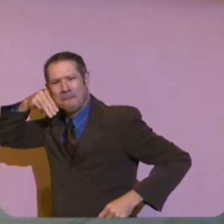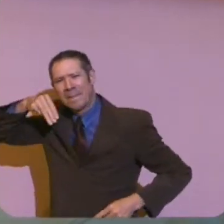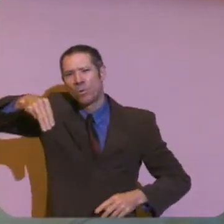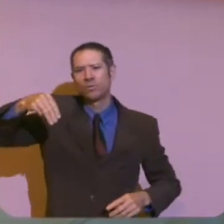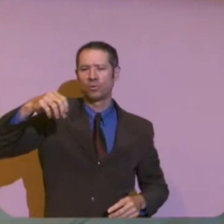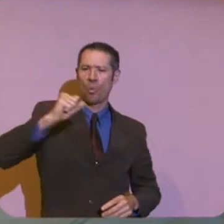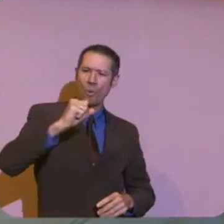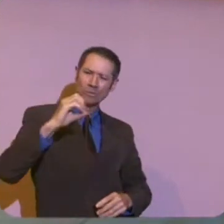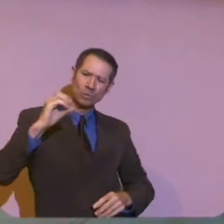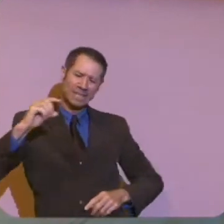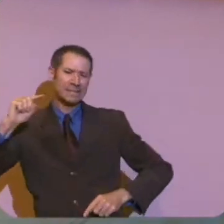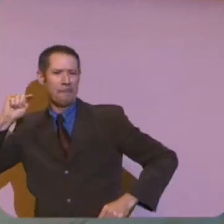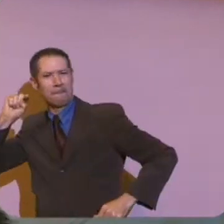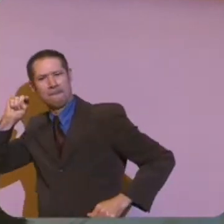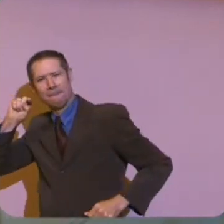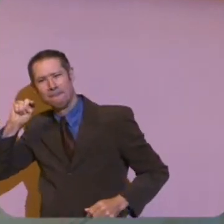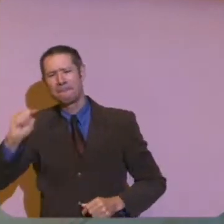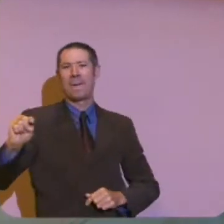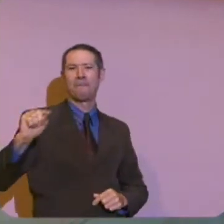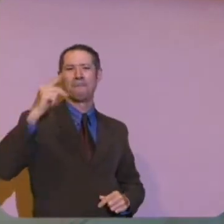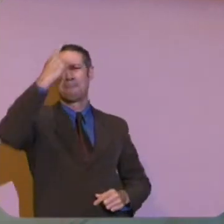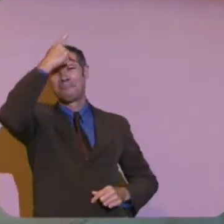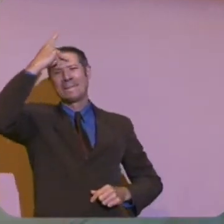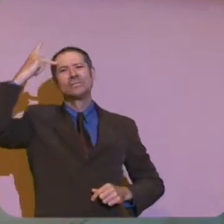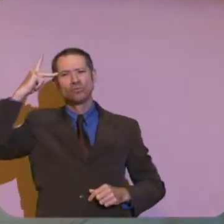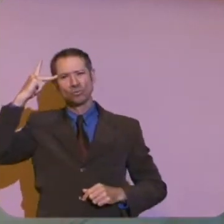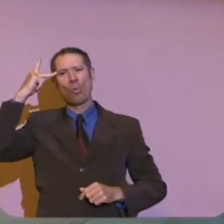6.800.000, não sei quantas pessoas, 1.000 pessoas,